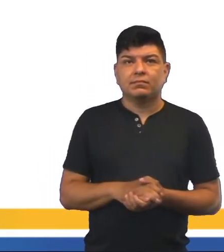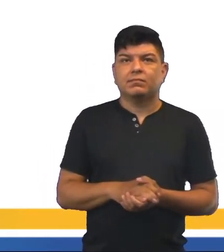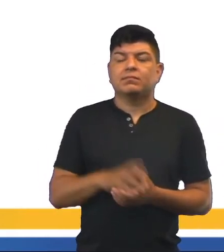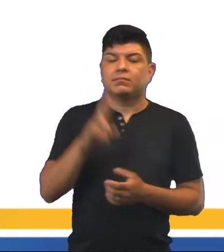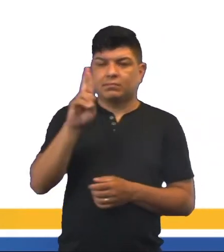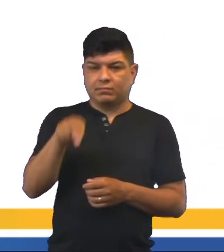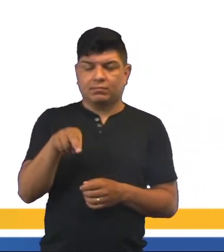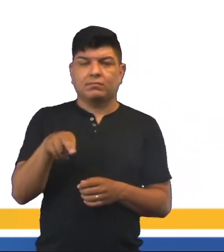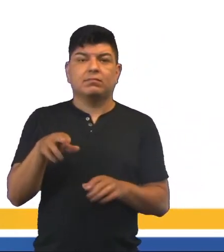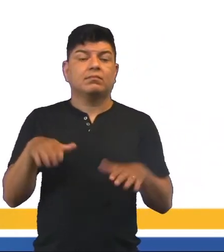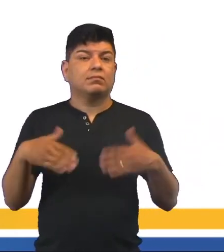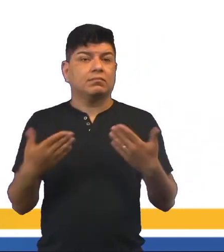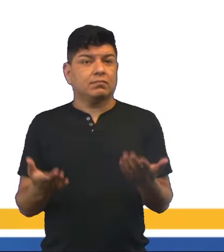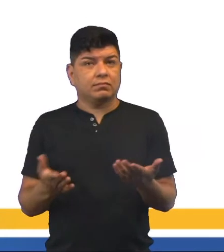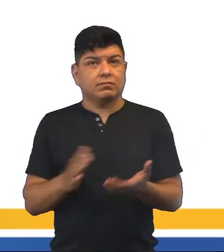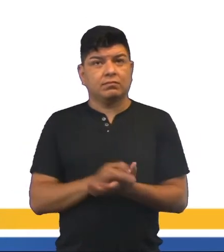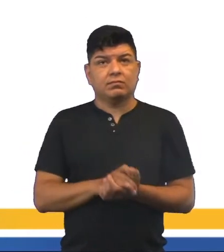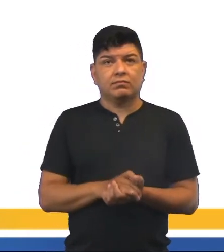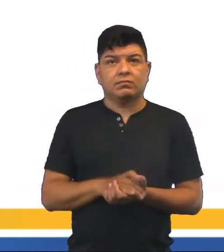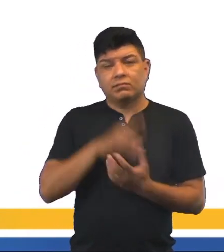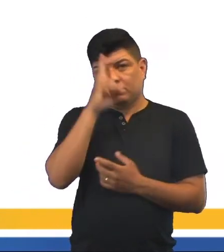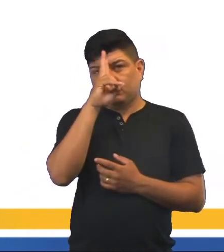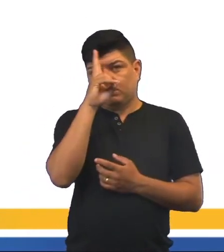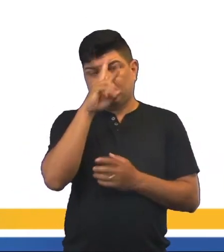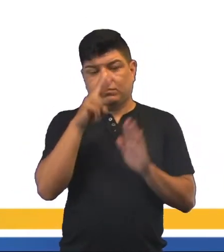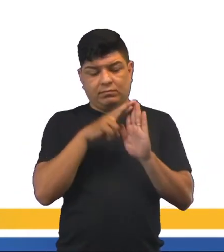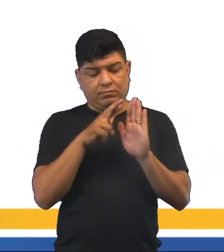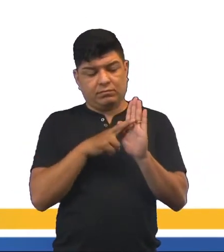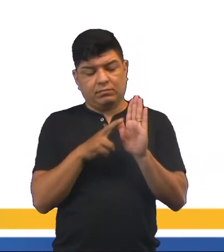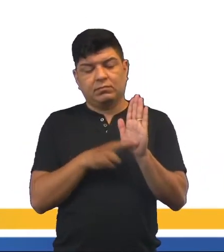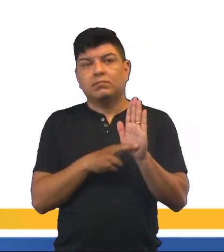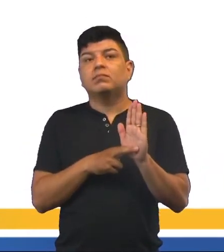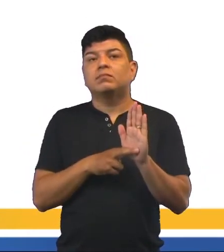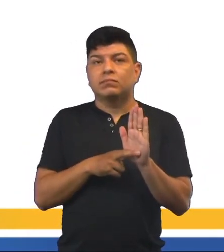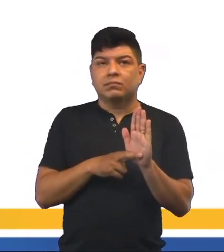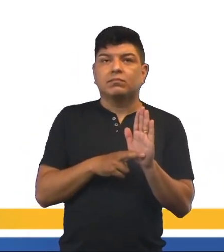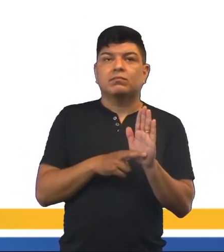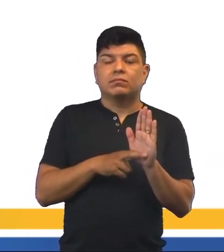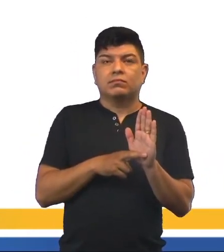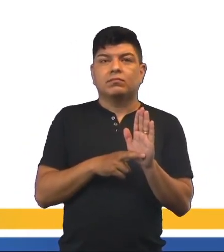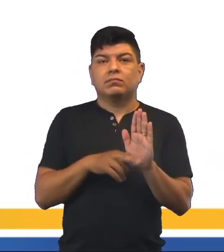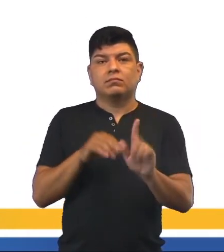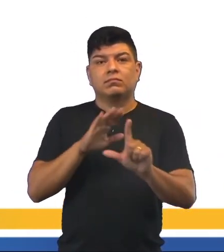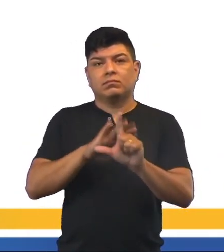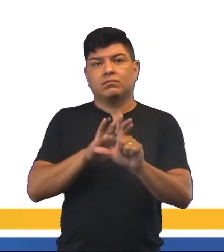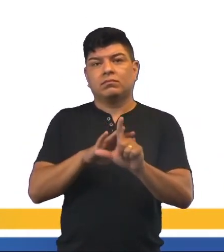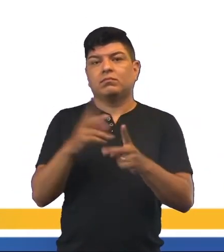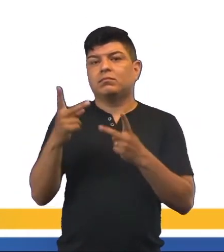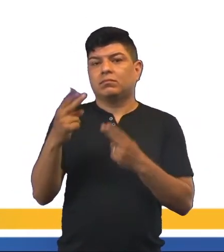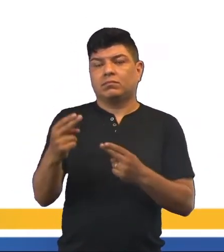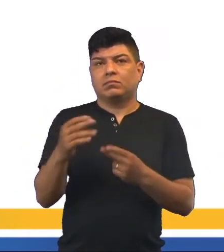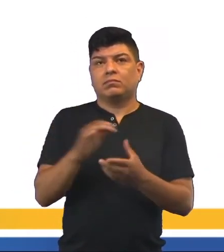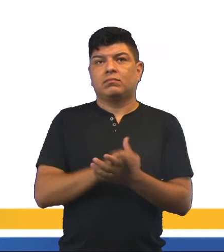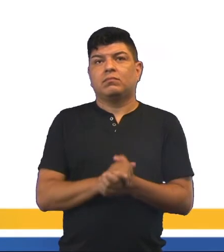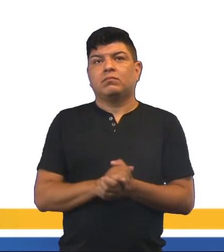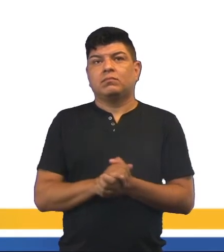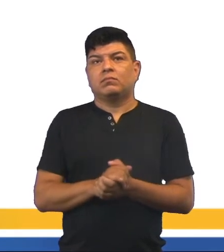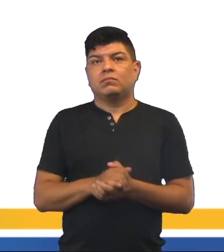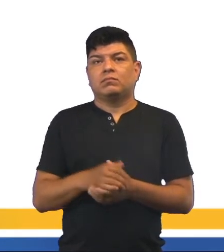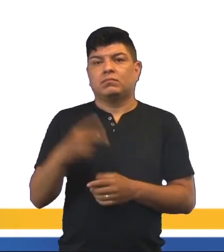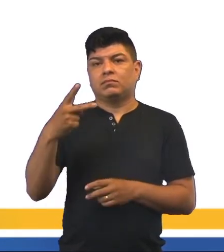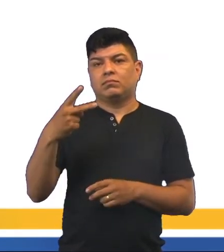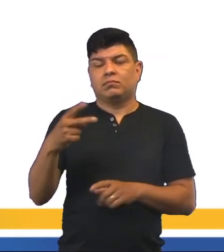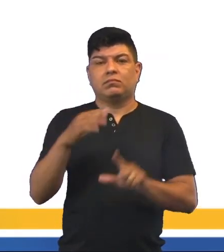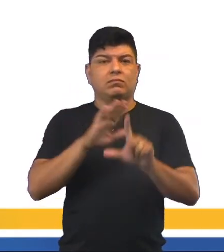razão dos perímetros vai ser, né? Lembra da nossa regrinha? Os perímetros, né, vai ser igual à razão de